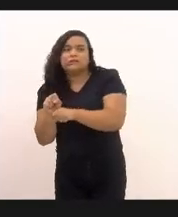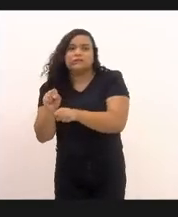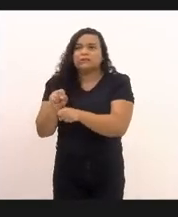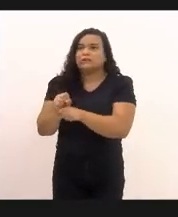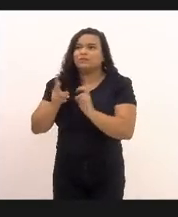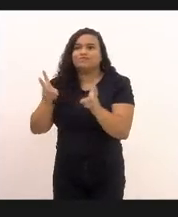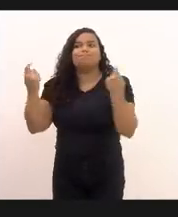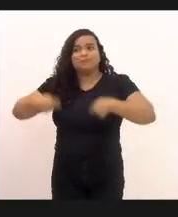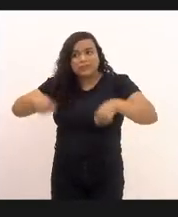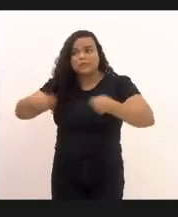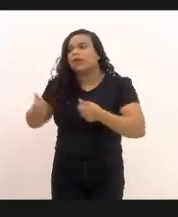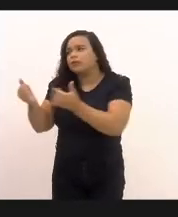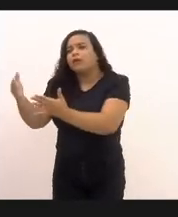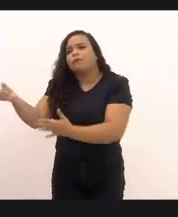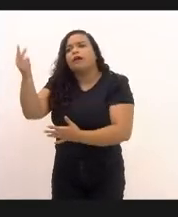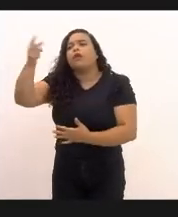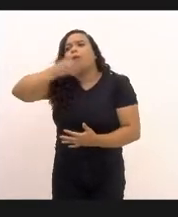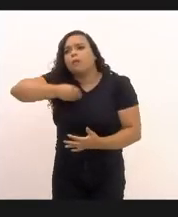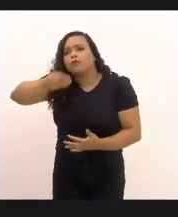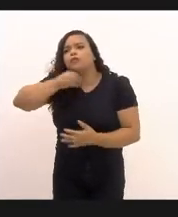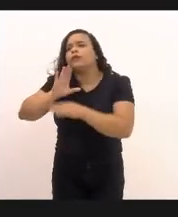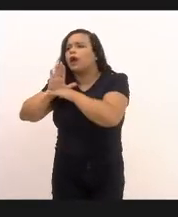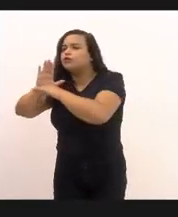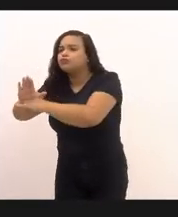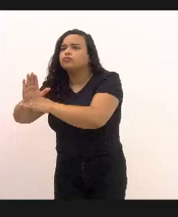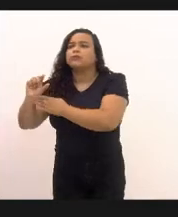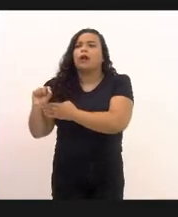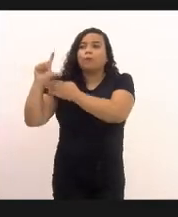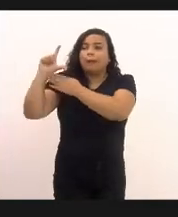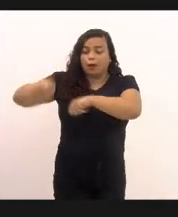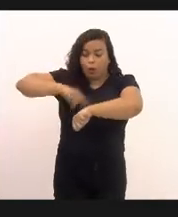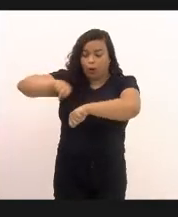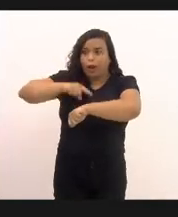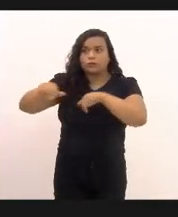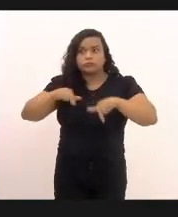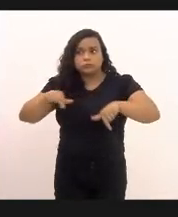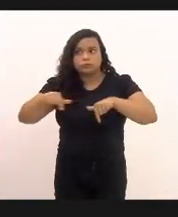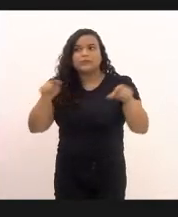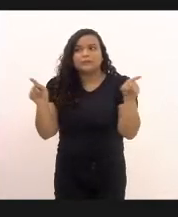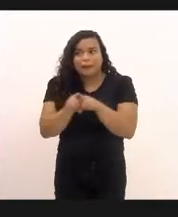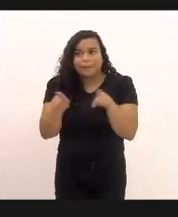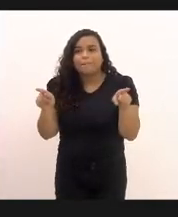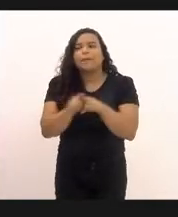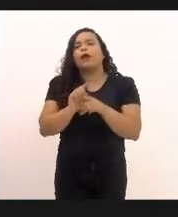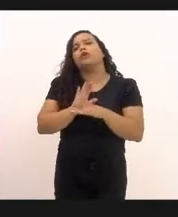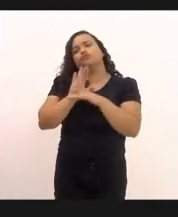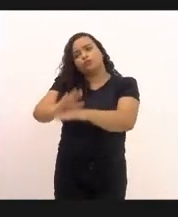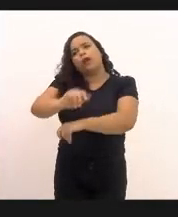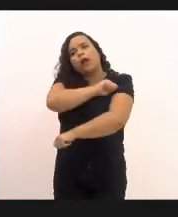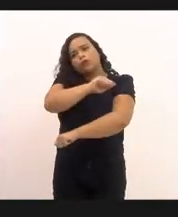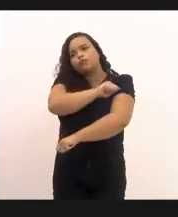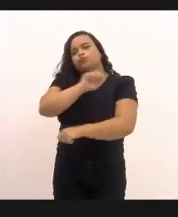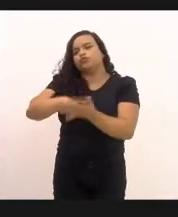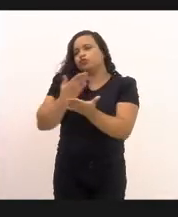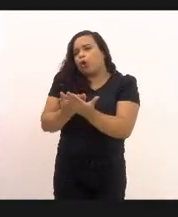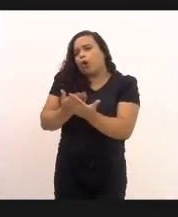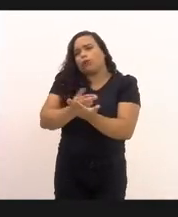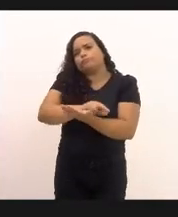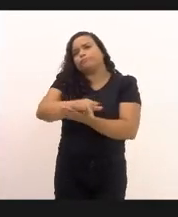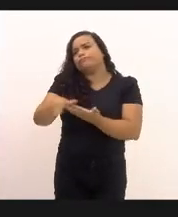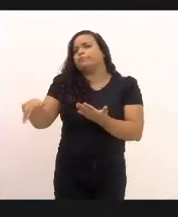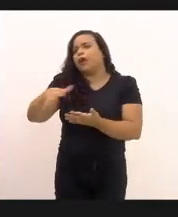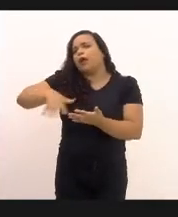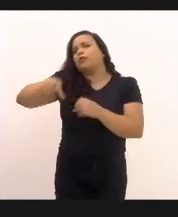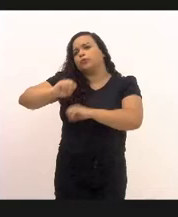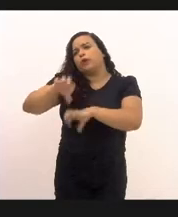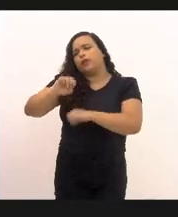valorização, dessa oportunidade de aumentar a carga horária deles em favor dos nossos alunos, das nossas escolas, da